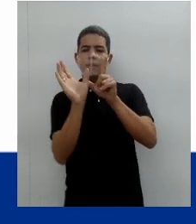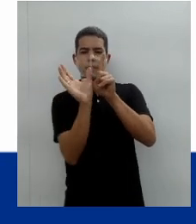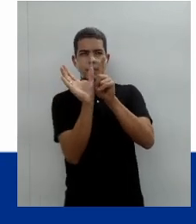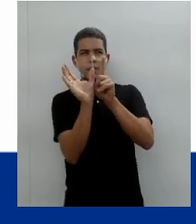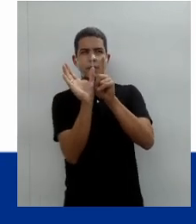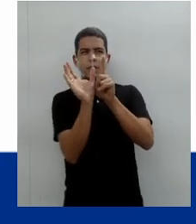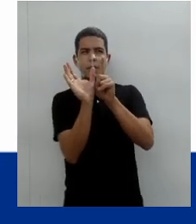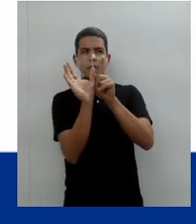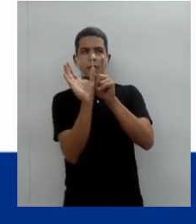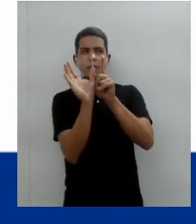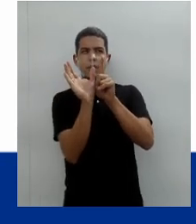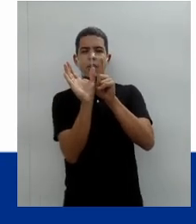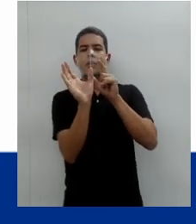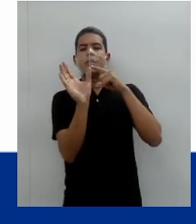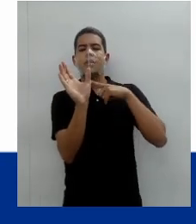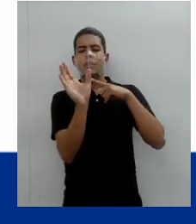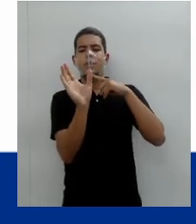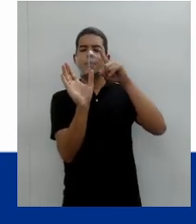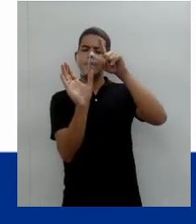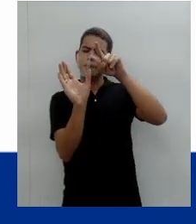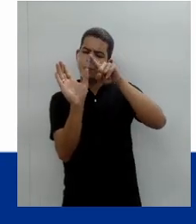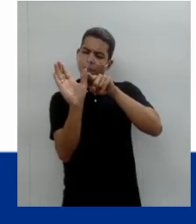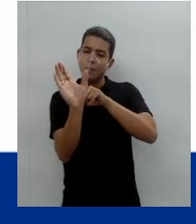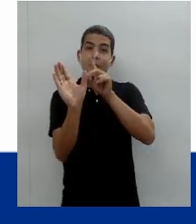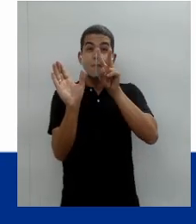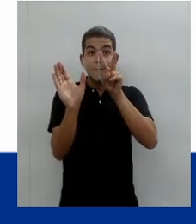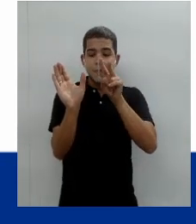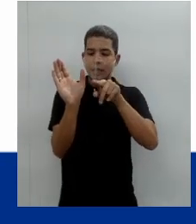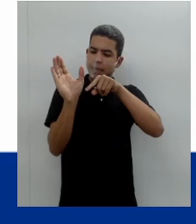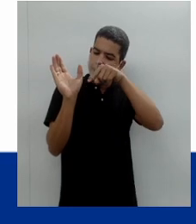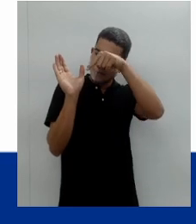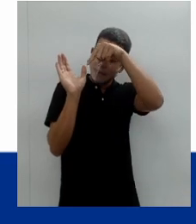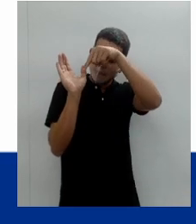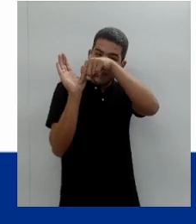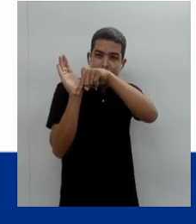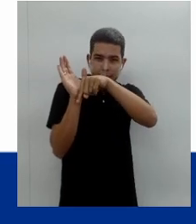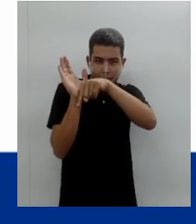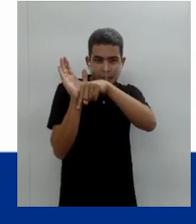para cima, eu tenho um vértice que está lá embaixo, lá na parte